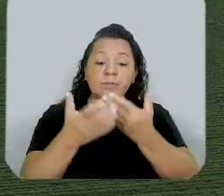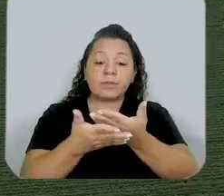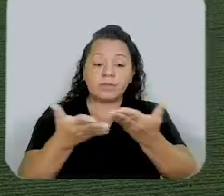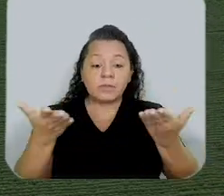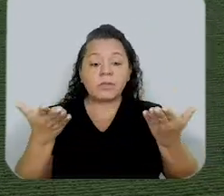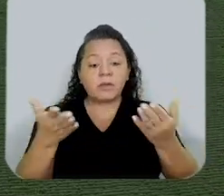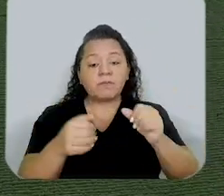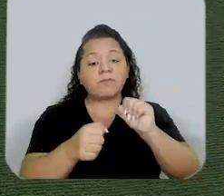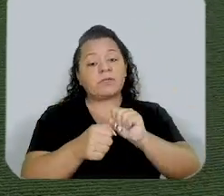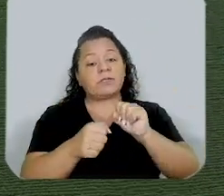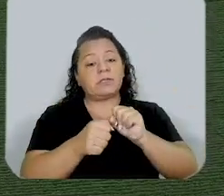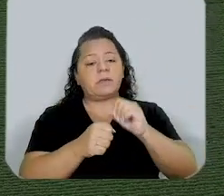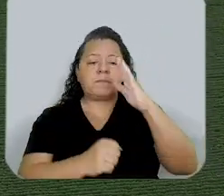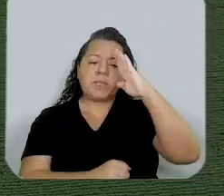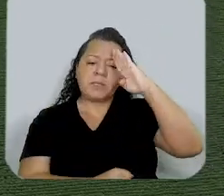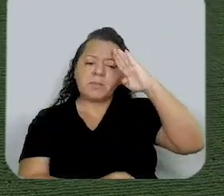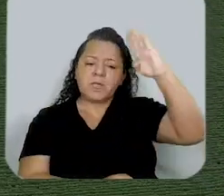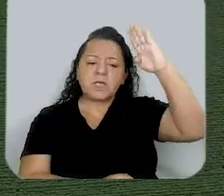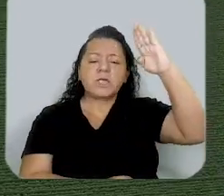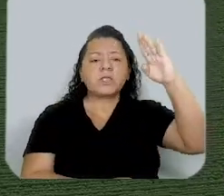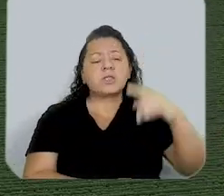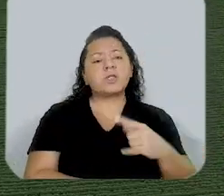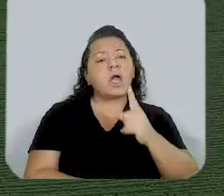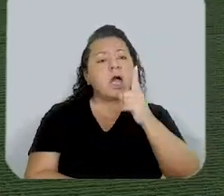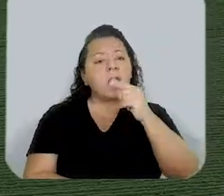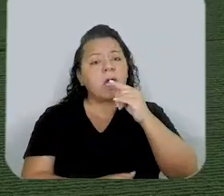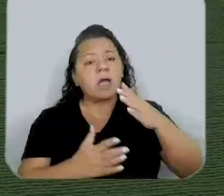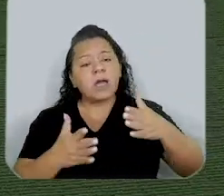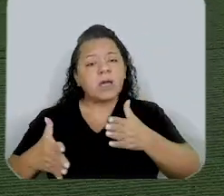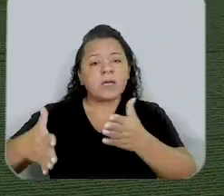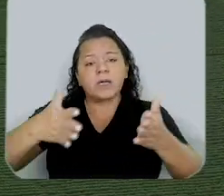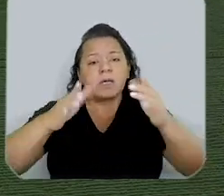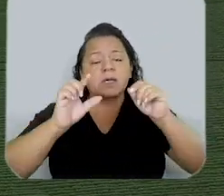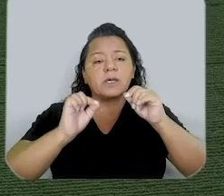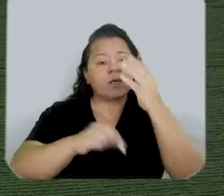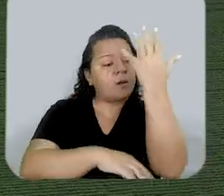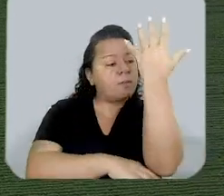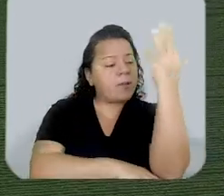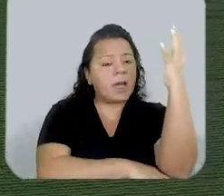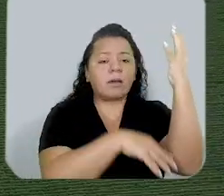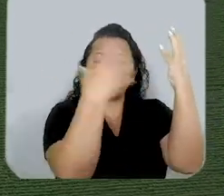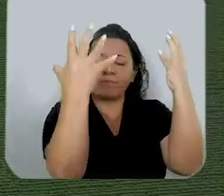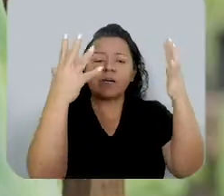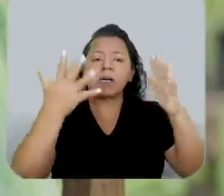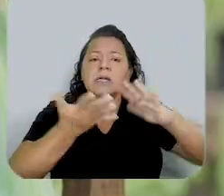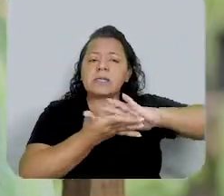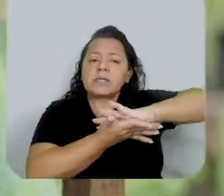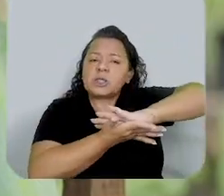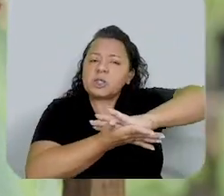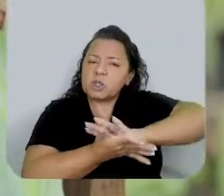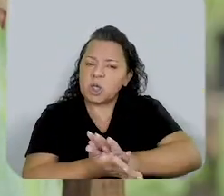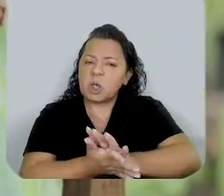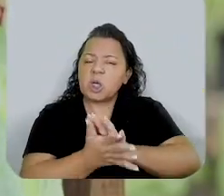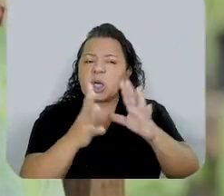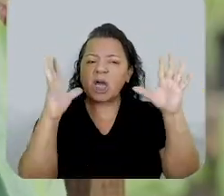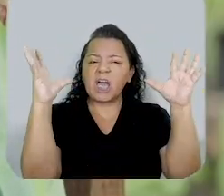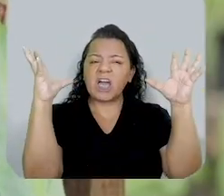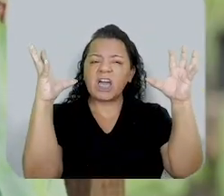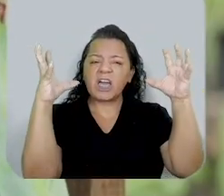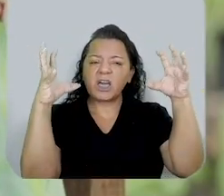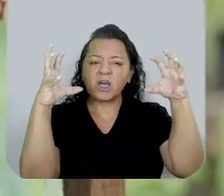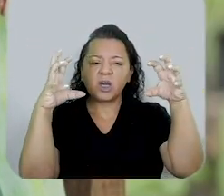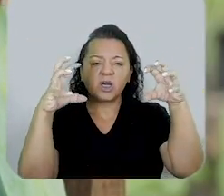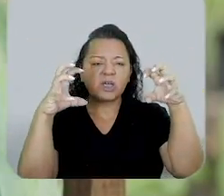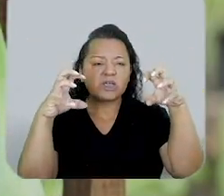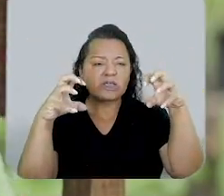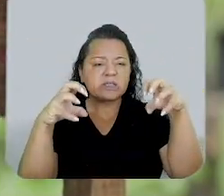matas estão sendo destruídas. Então isso são consequências. Eu não acredito que o orixá